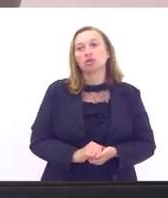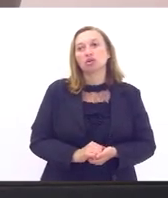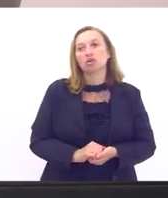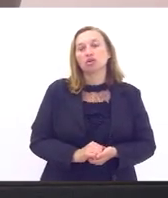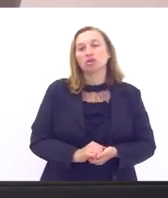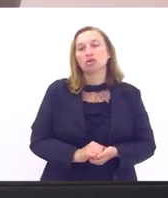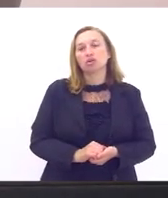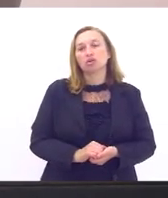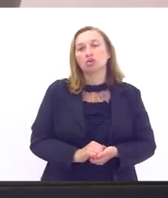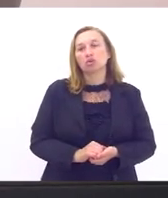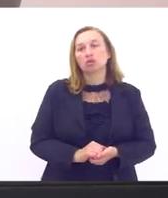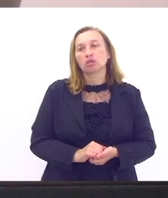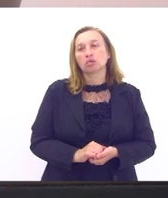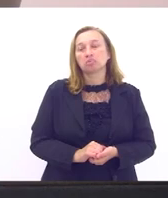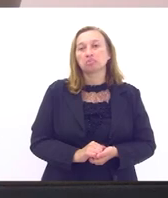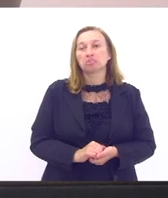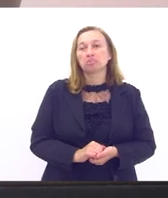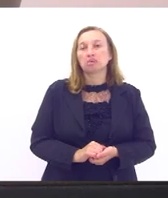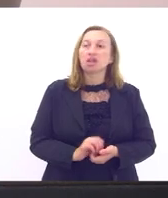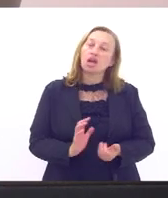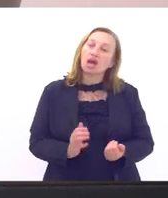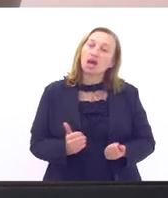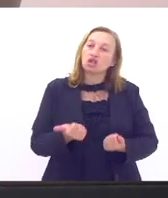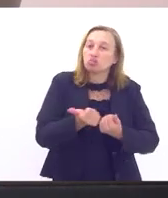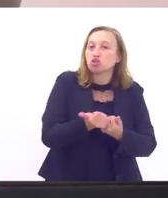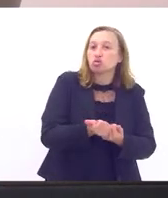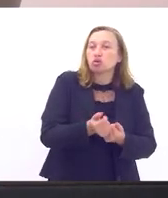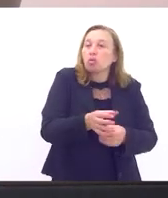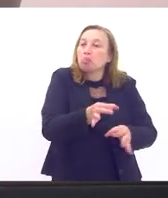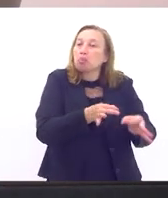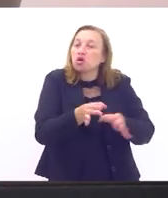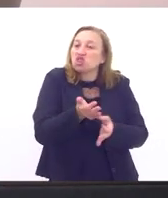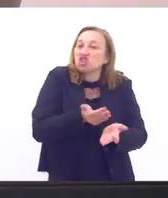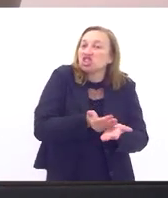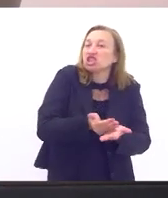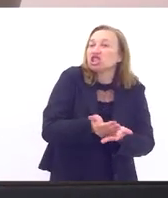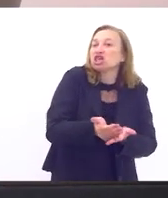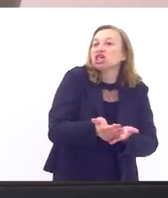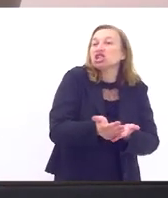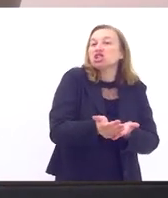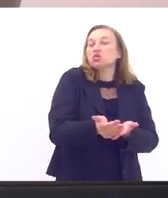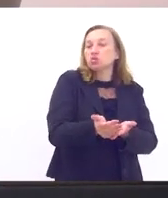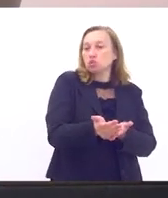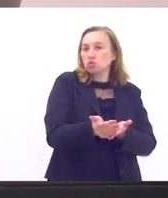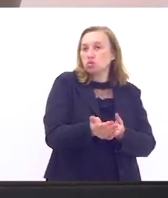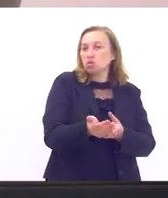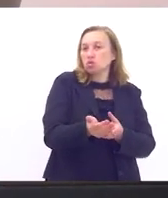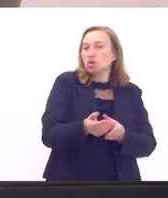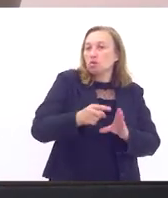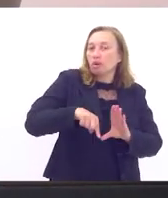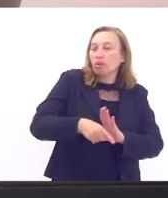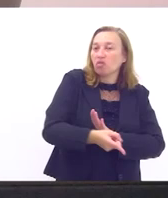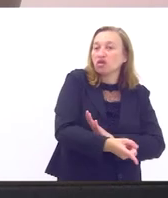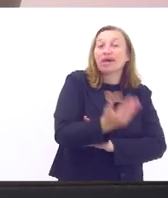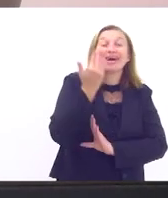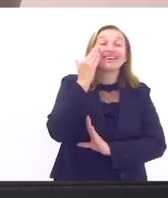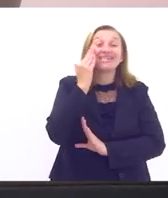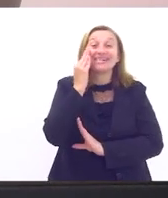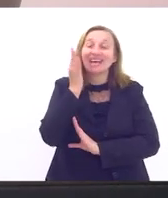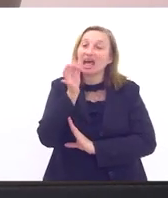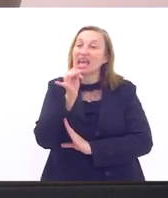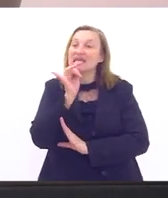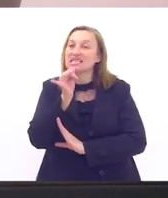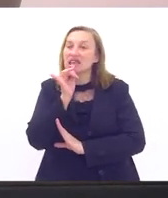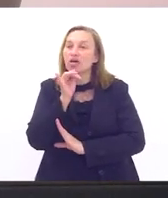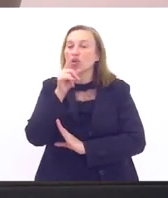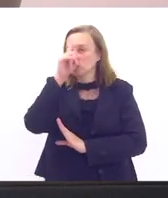penal como um projeto, né, um balão de ensaio, um caso exploratório para tentar entender, por exemplo, no caso do